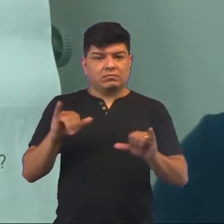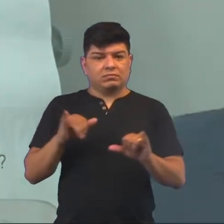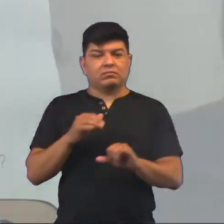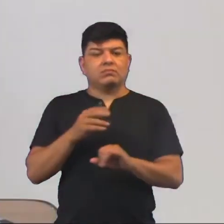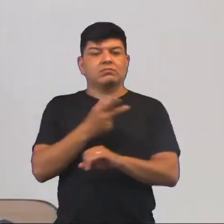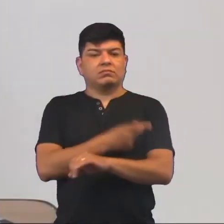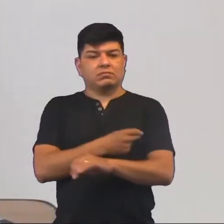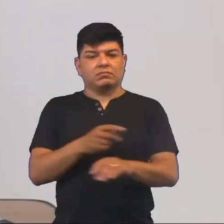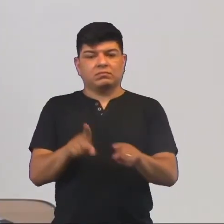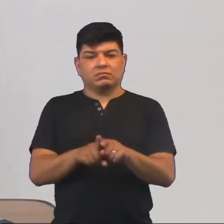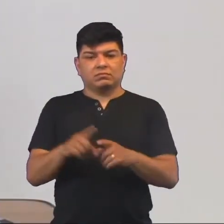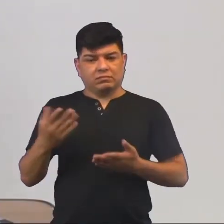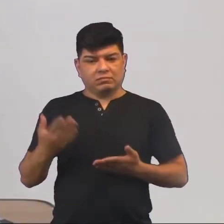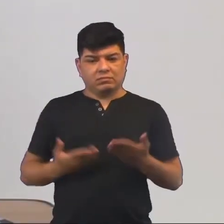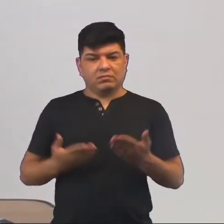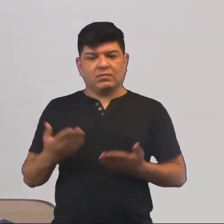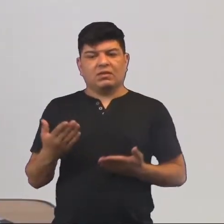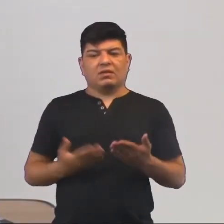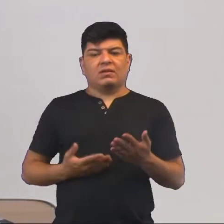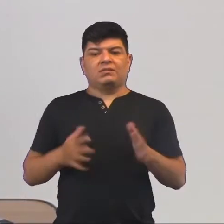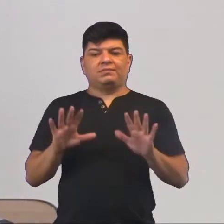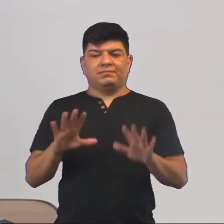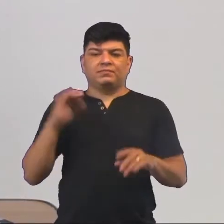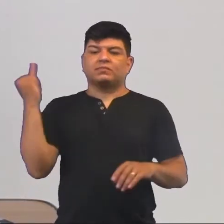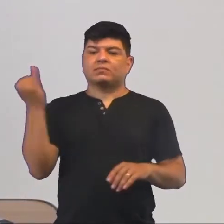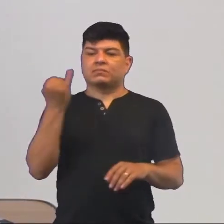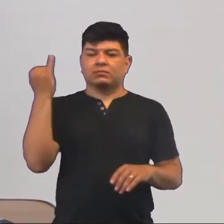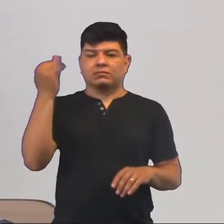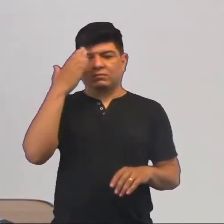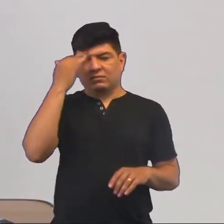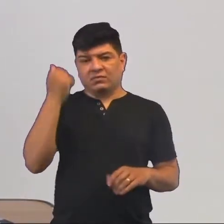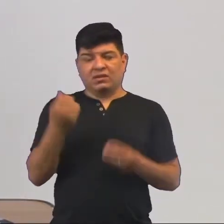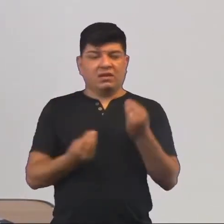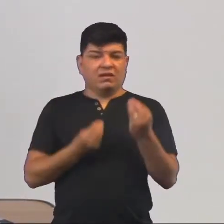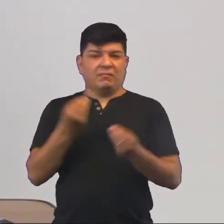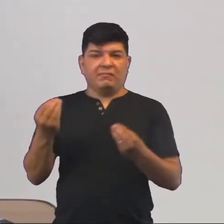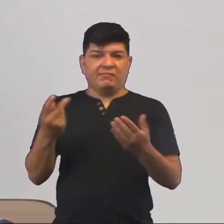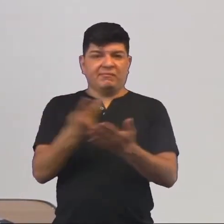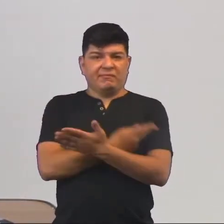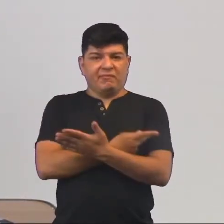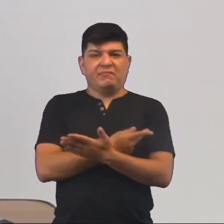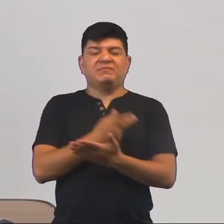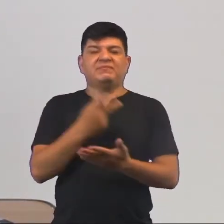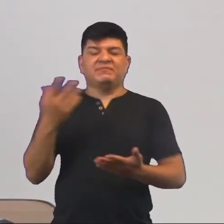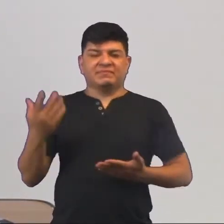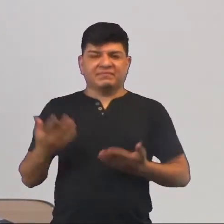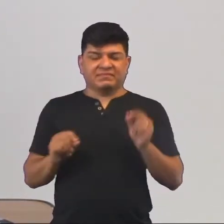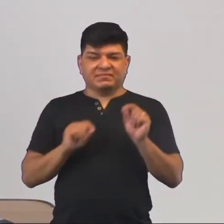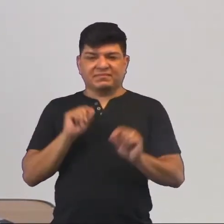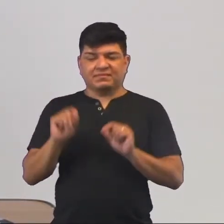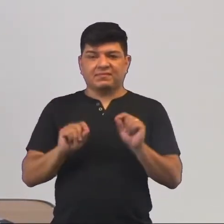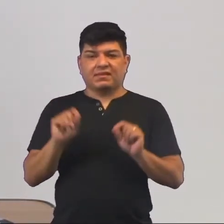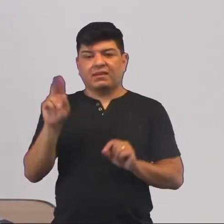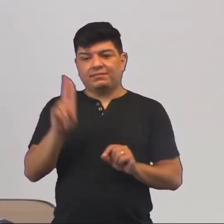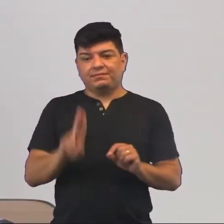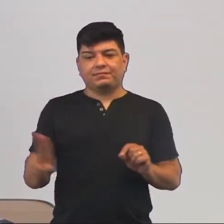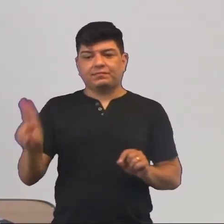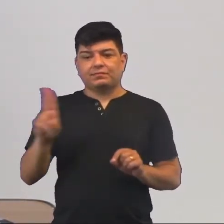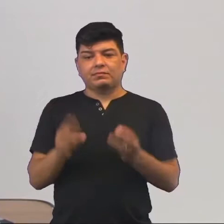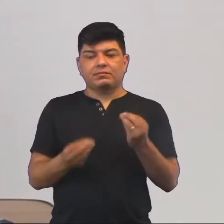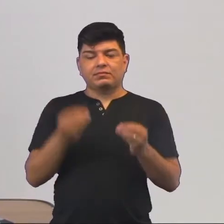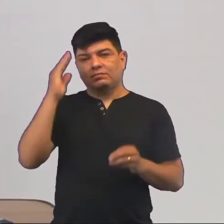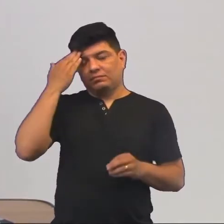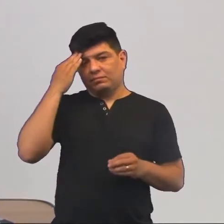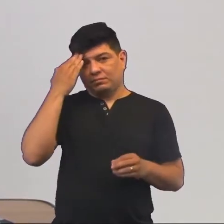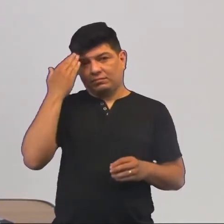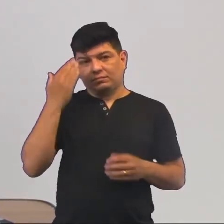as vacinas e para que servem. Afinal, é importante eu saber como é que funciona a vacina, para que serve, eu compreender para